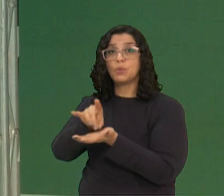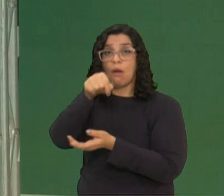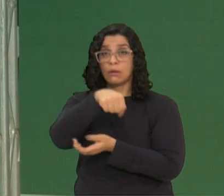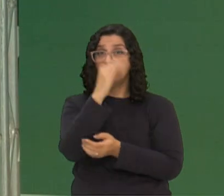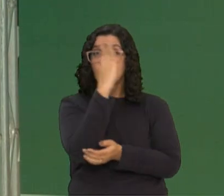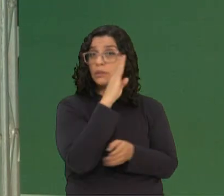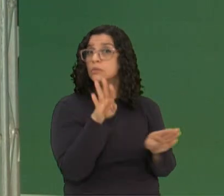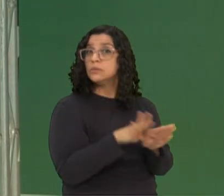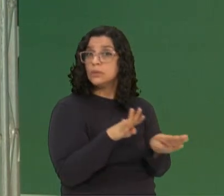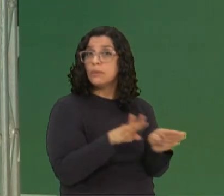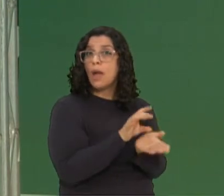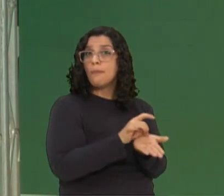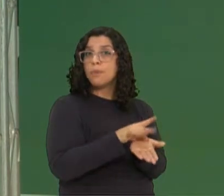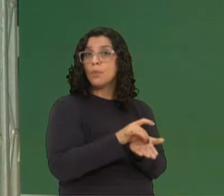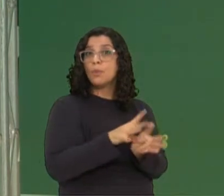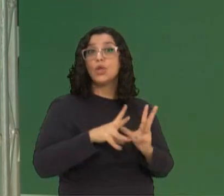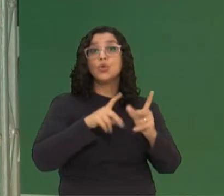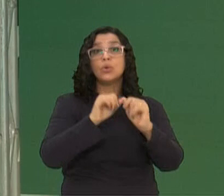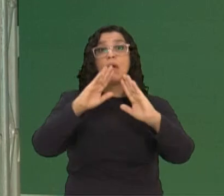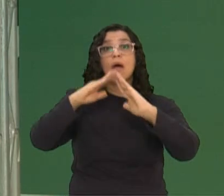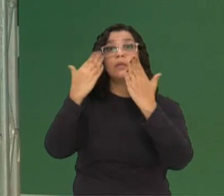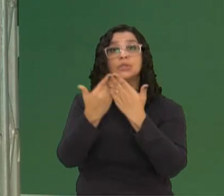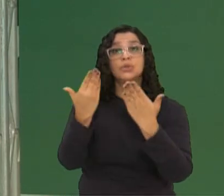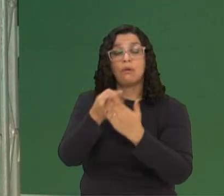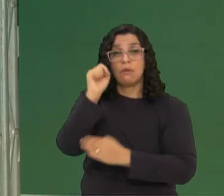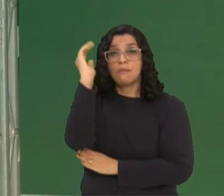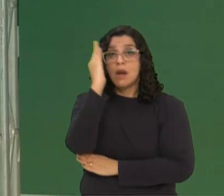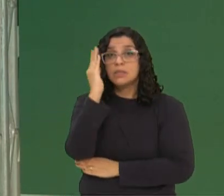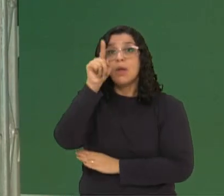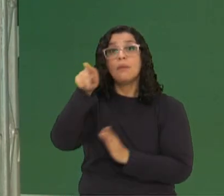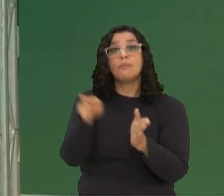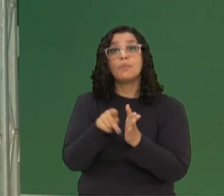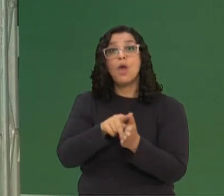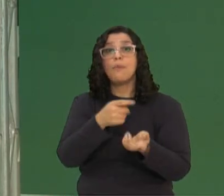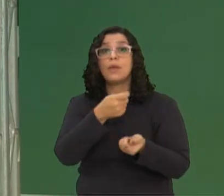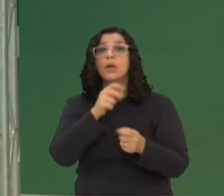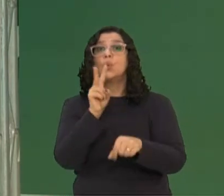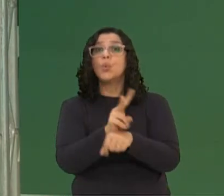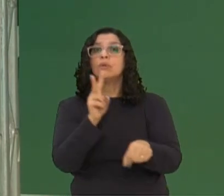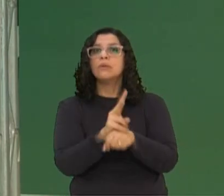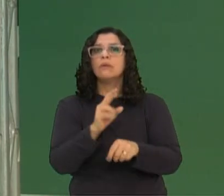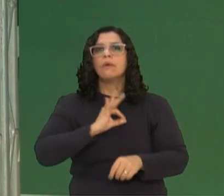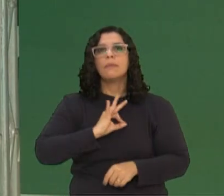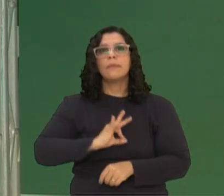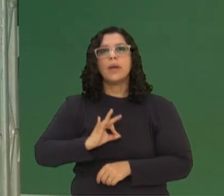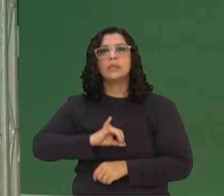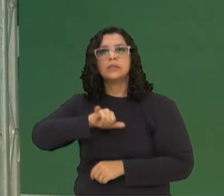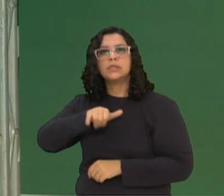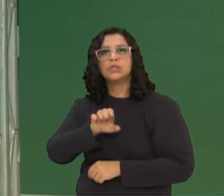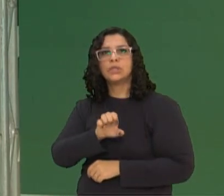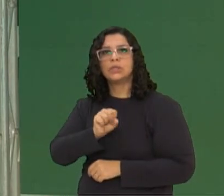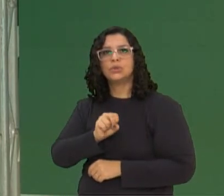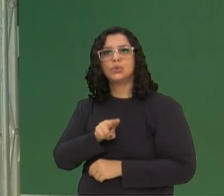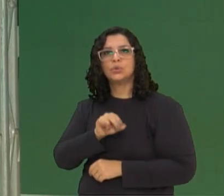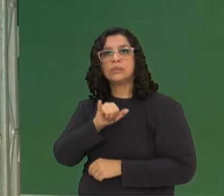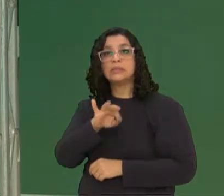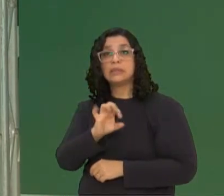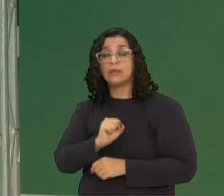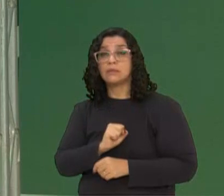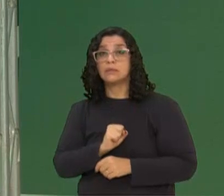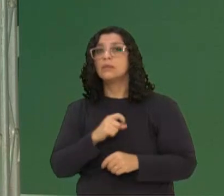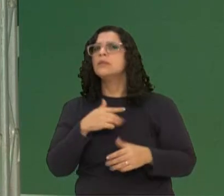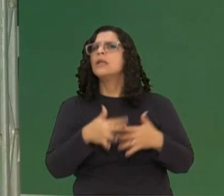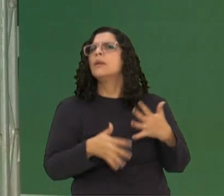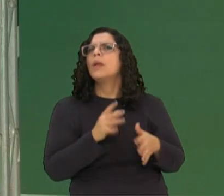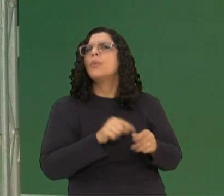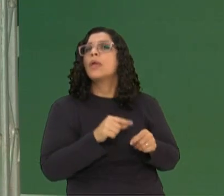tragédia para o Brasil, já que todas as escolas que existiam no Brasil eram administradas por jesuítas. Ao fazer isso, ele estava querendo impedir